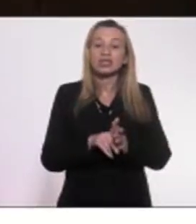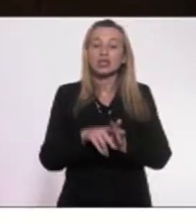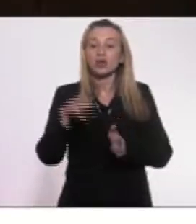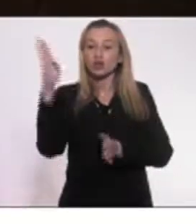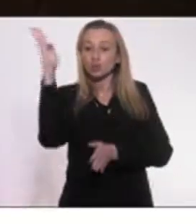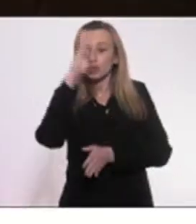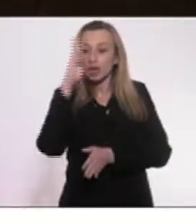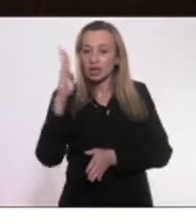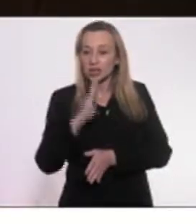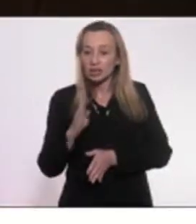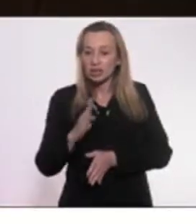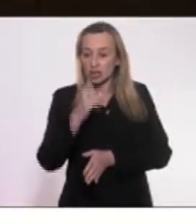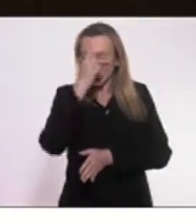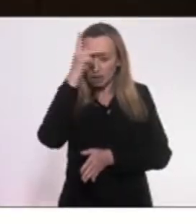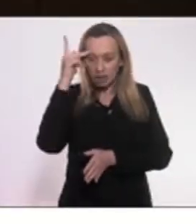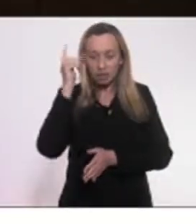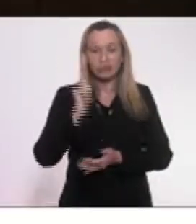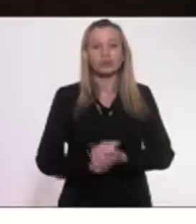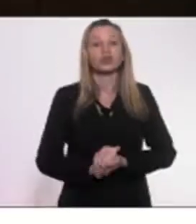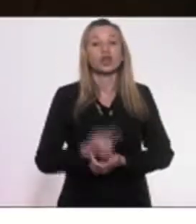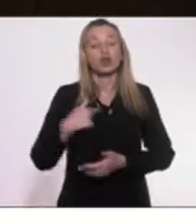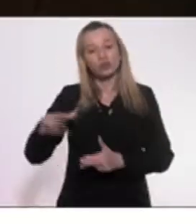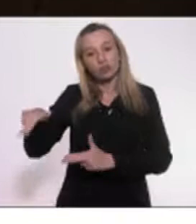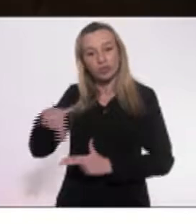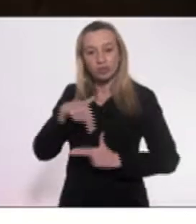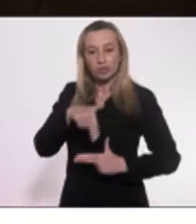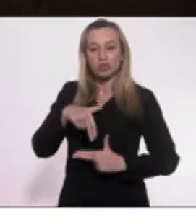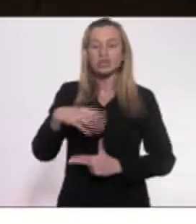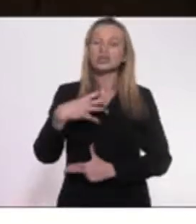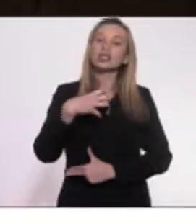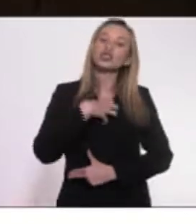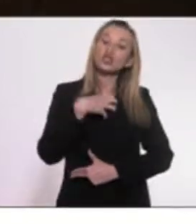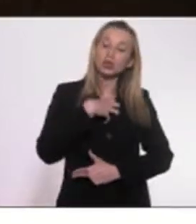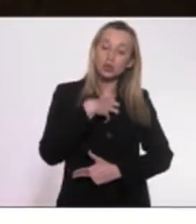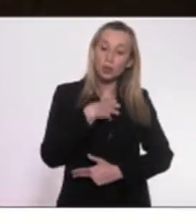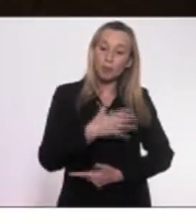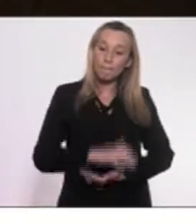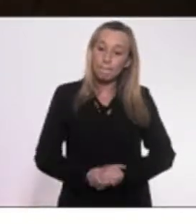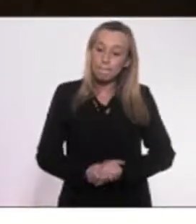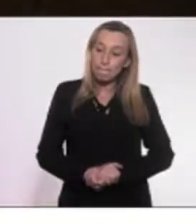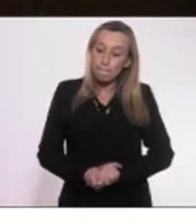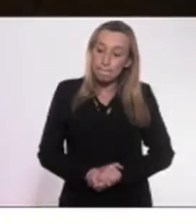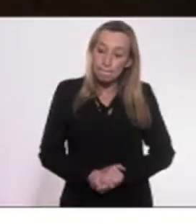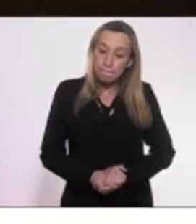diversas vezes, senhora presidente, eu subi essa tribuna no sentido de